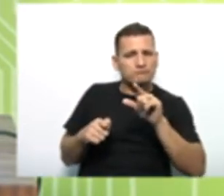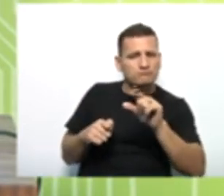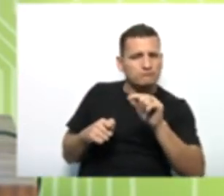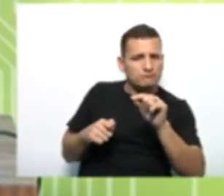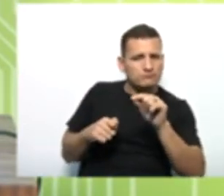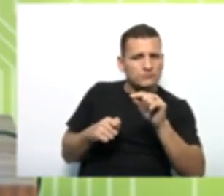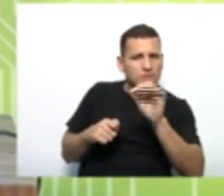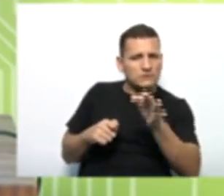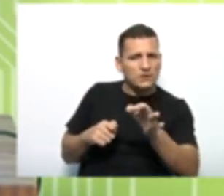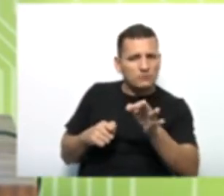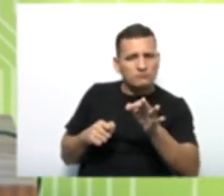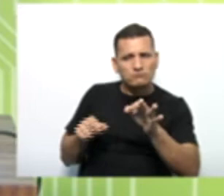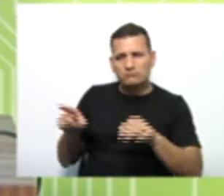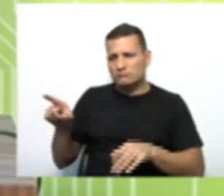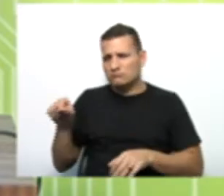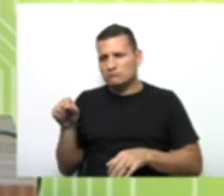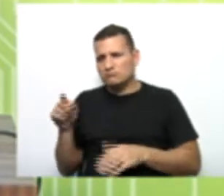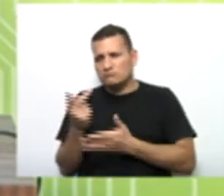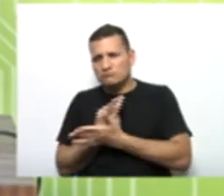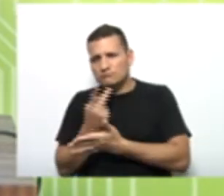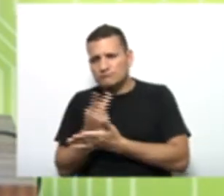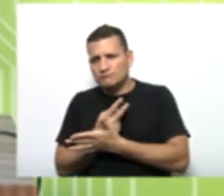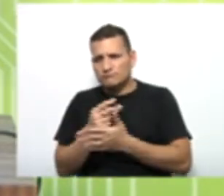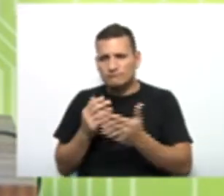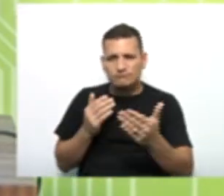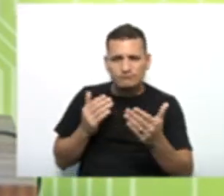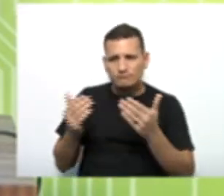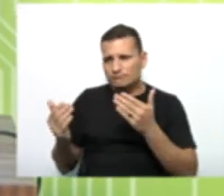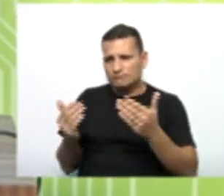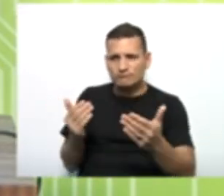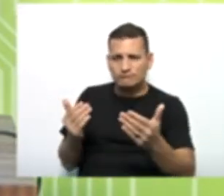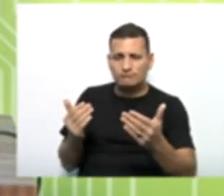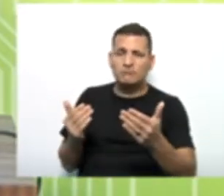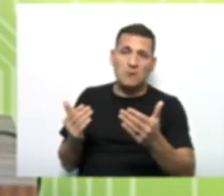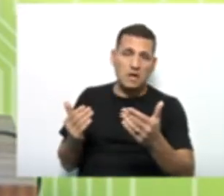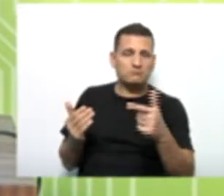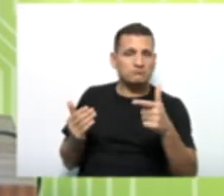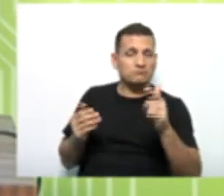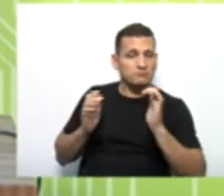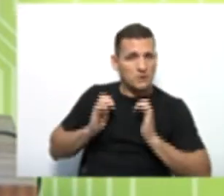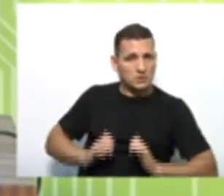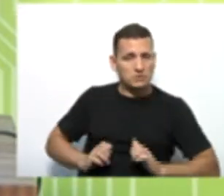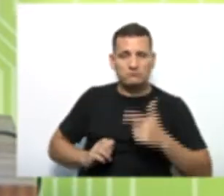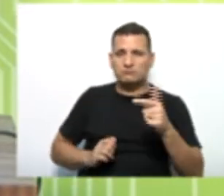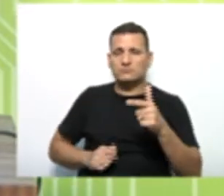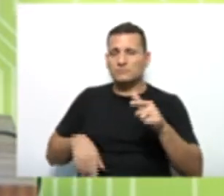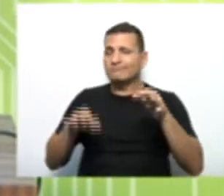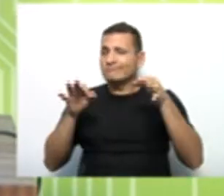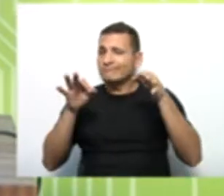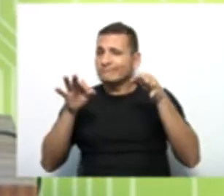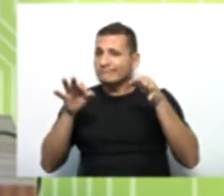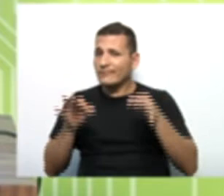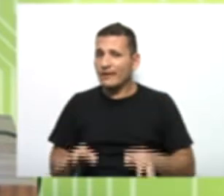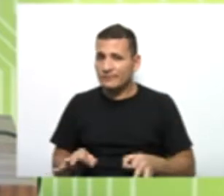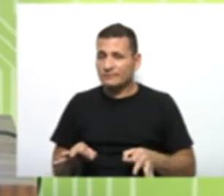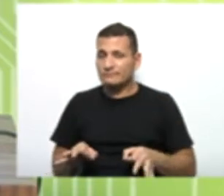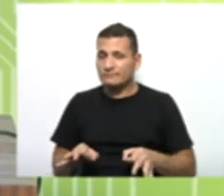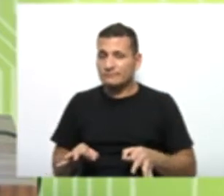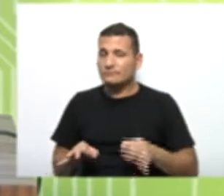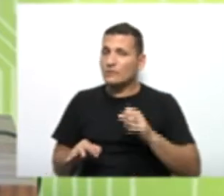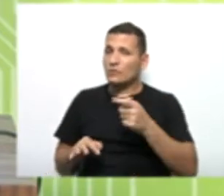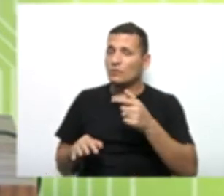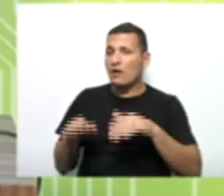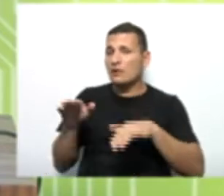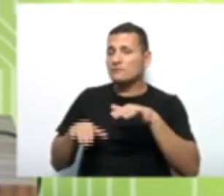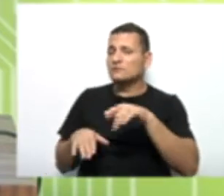eu posso até me dar bem com aquela situação, porém, ela não é ética, não é correta, e ou deixar de fazer